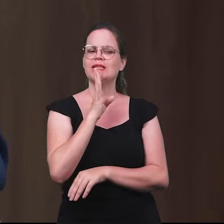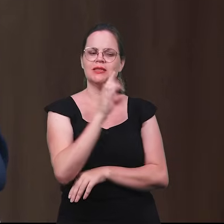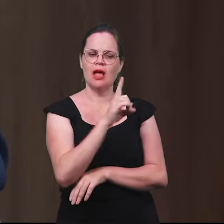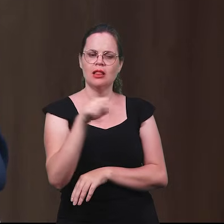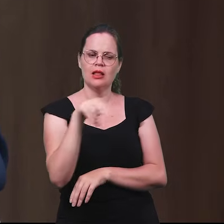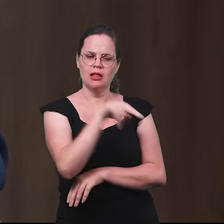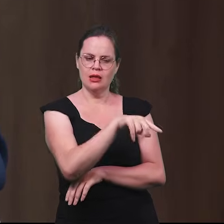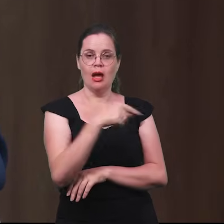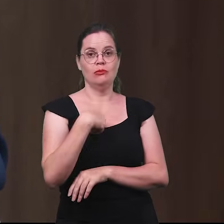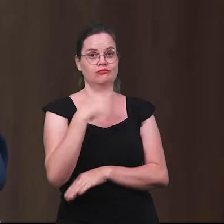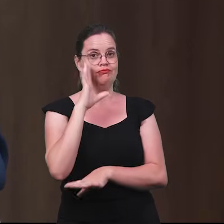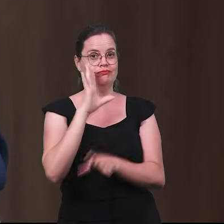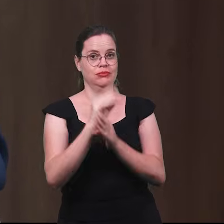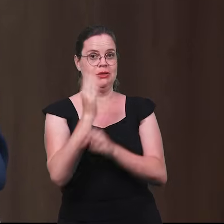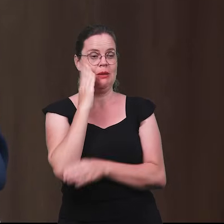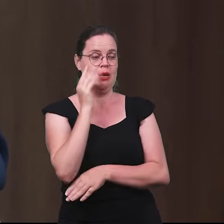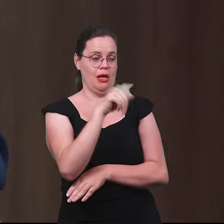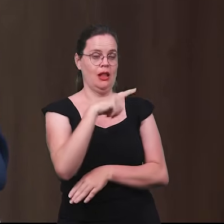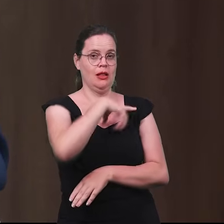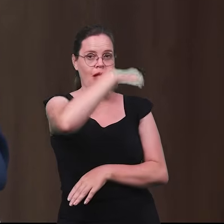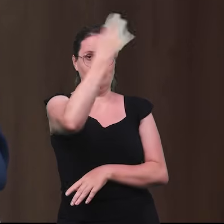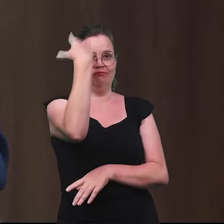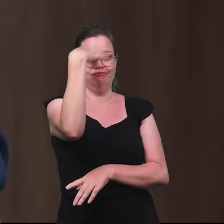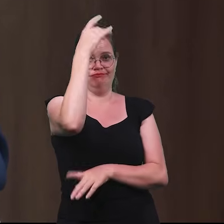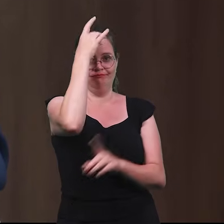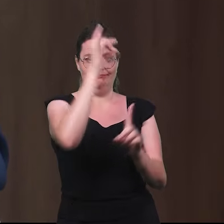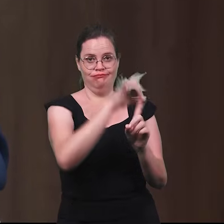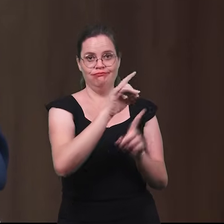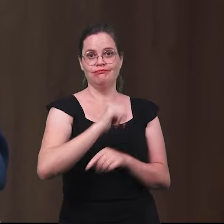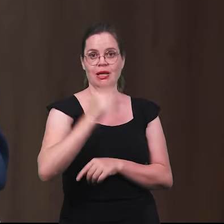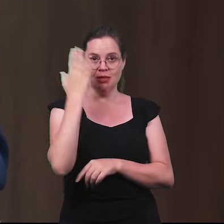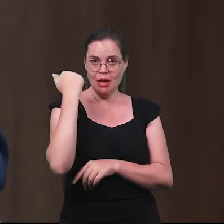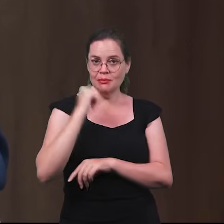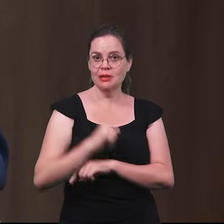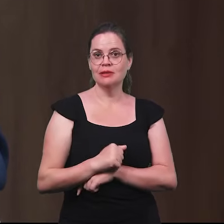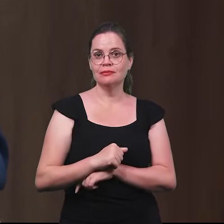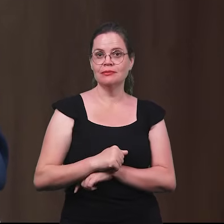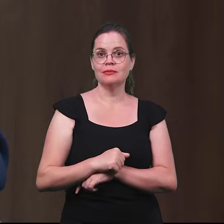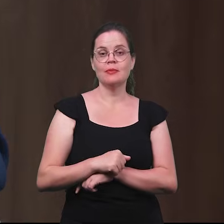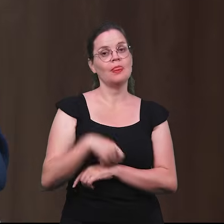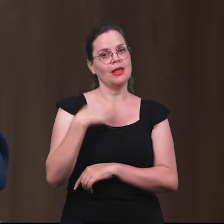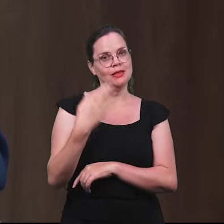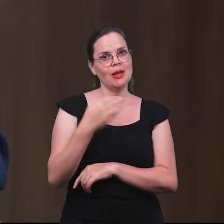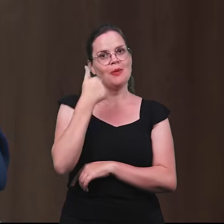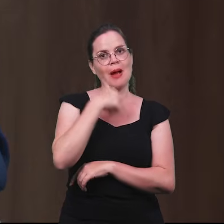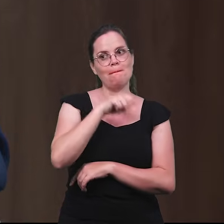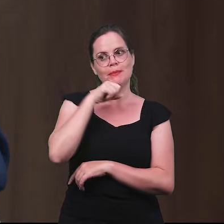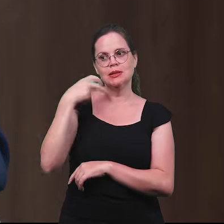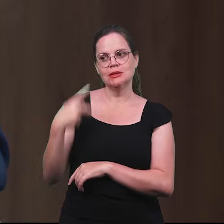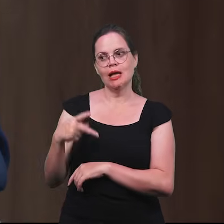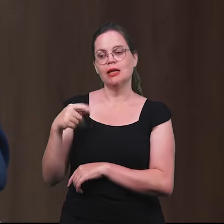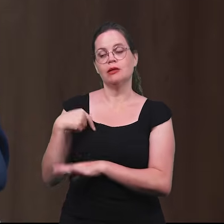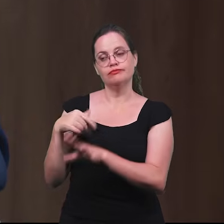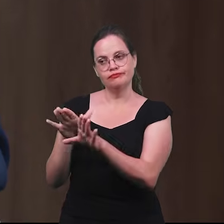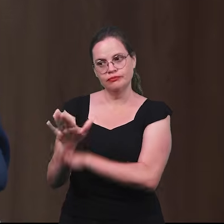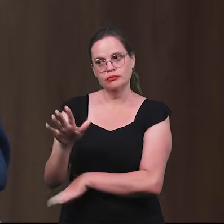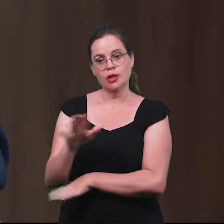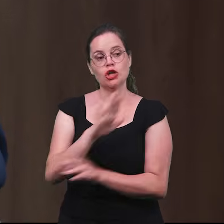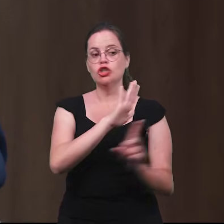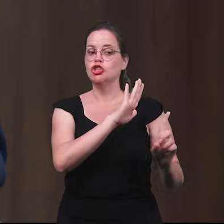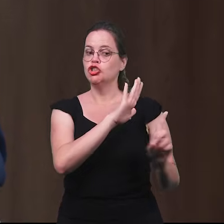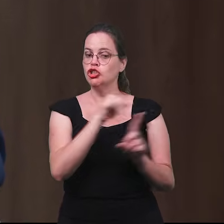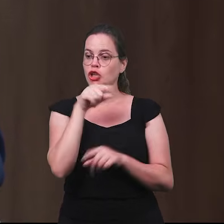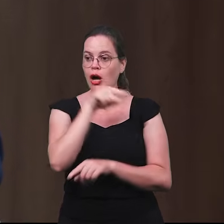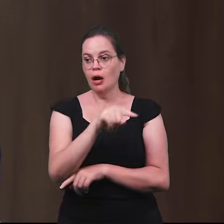que nele havia o Espírito de Deus, recomendou que o chamasse. O rei Belsazar